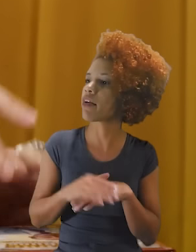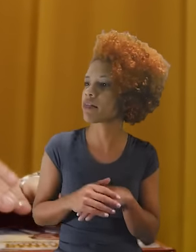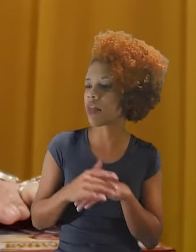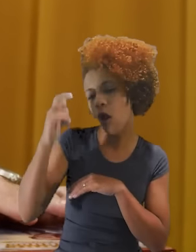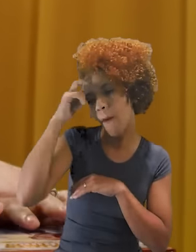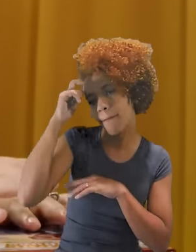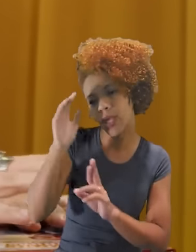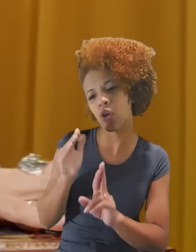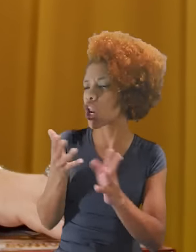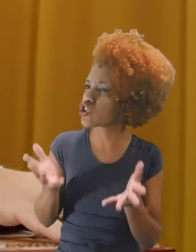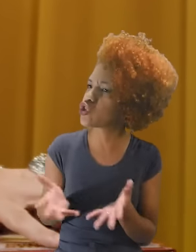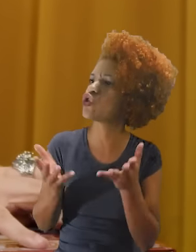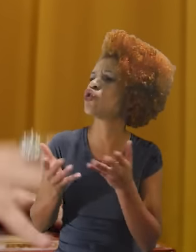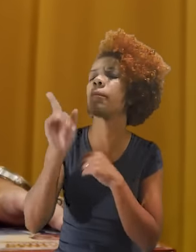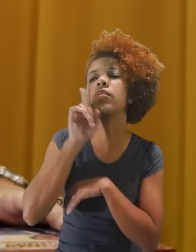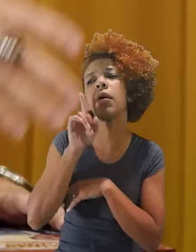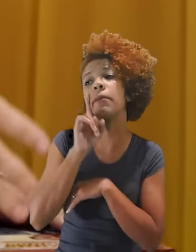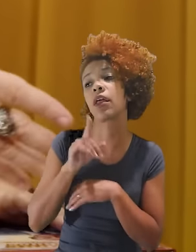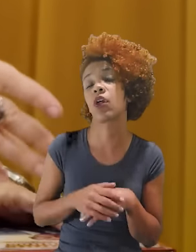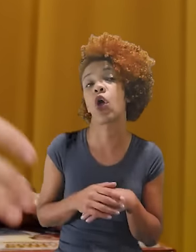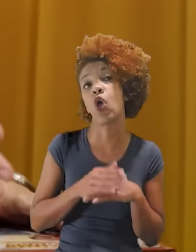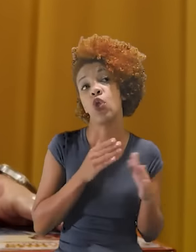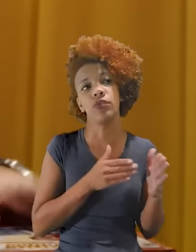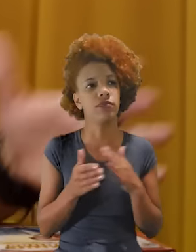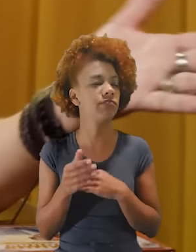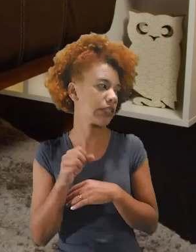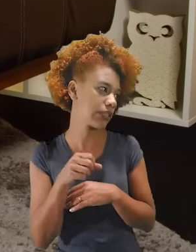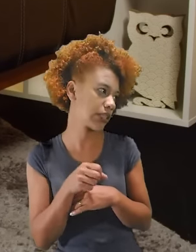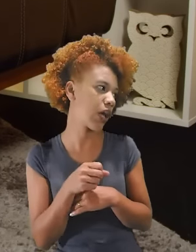O Mickey era o símbolo de otimismo americano. Tanto que durante...